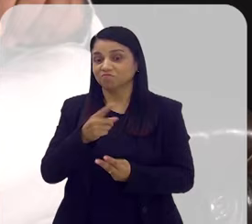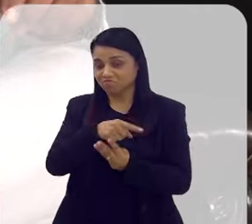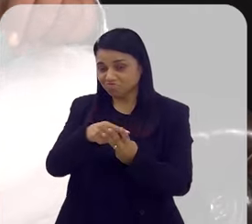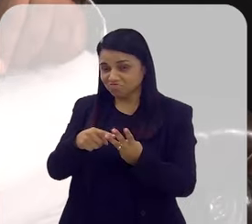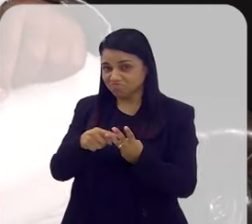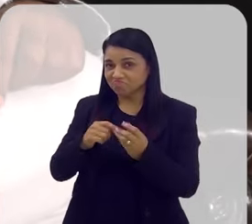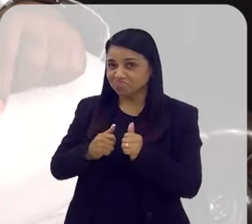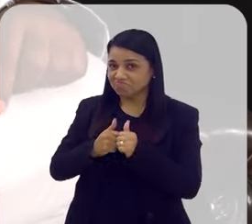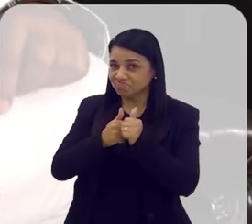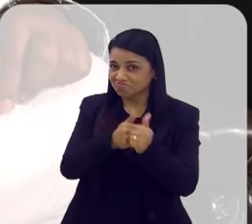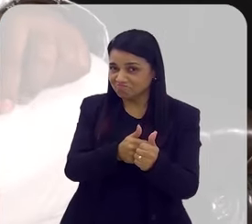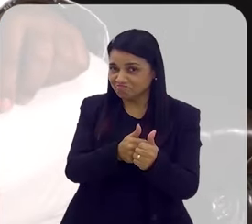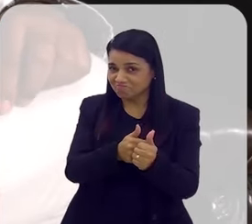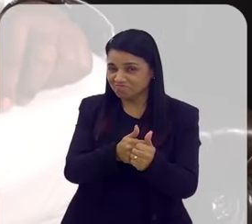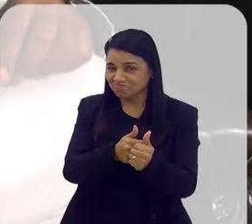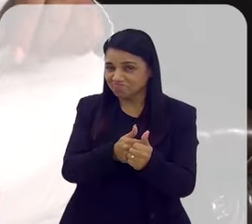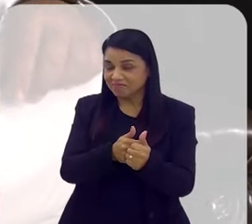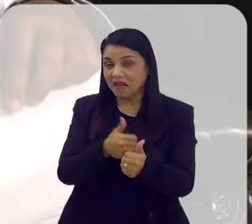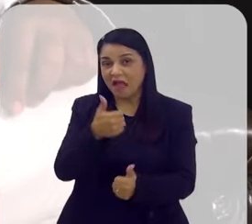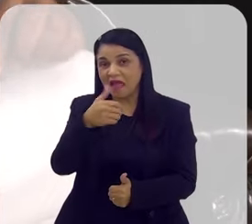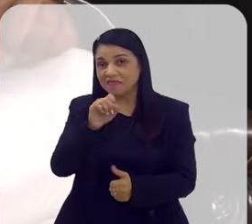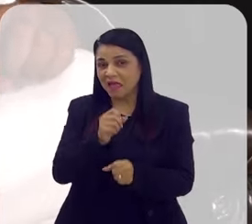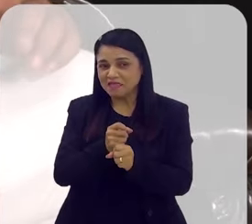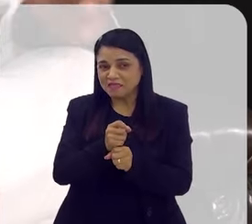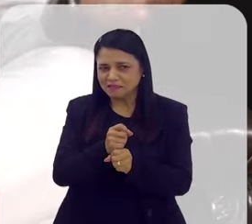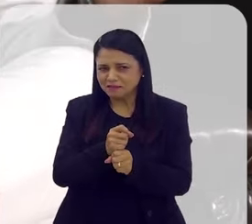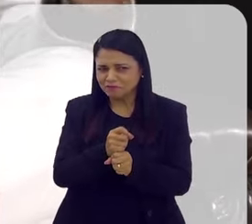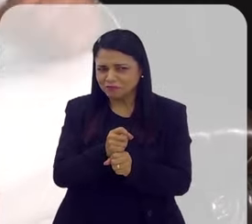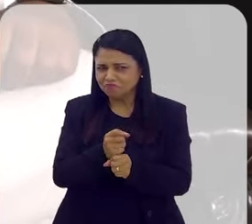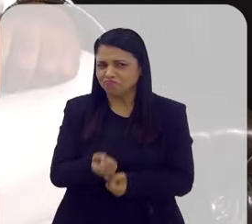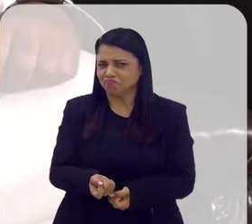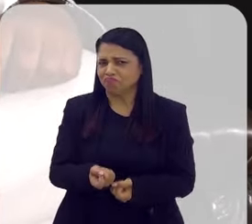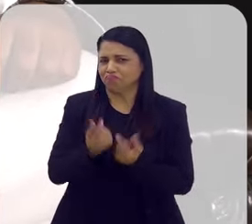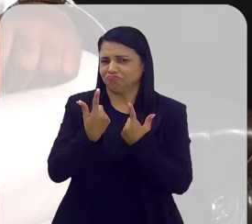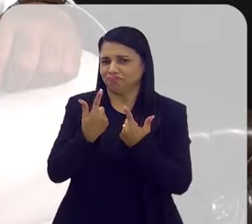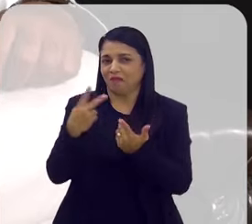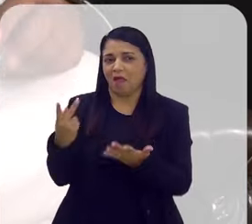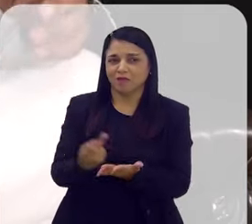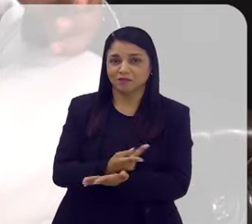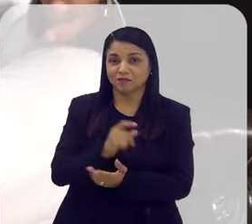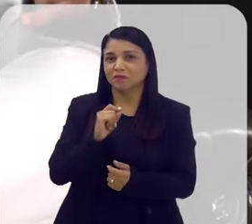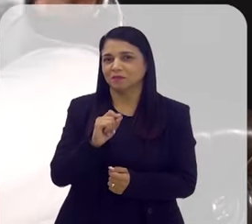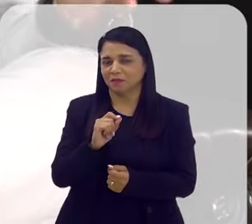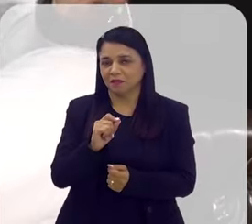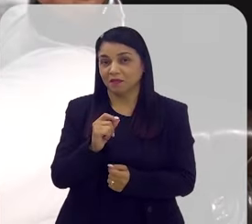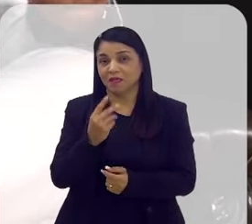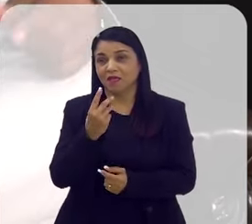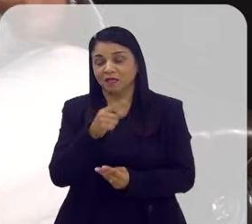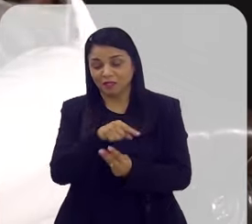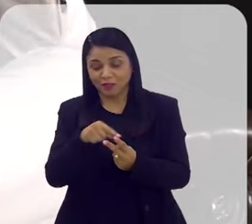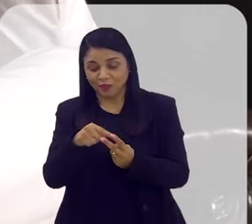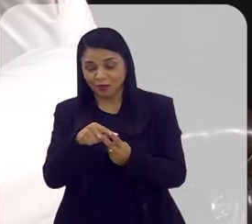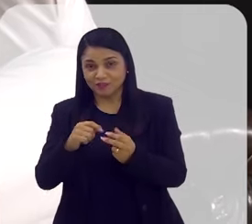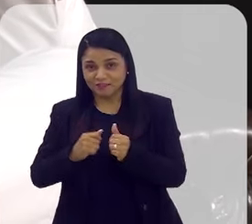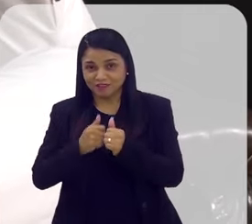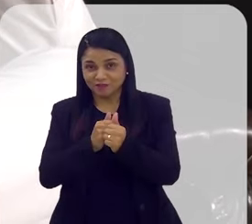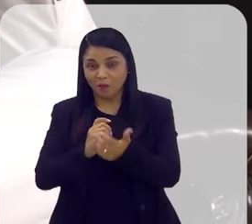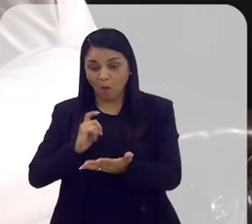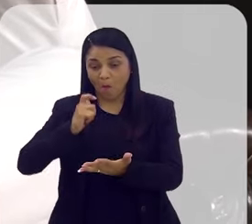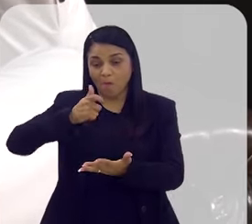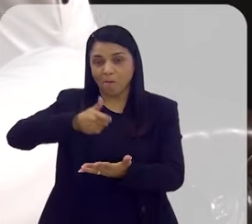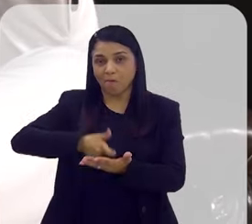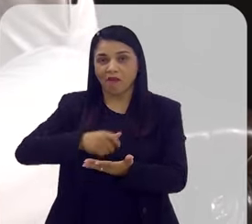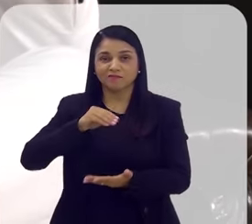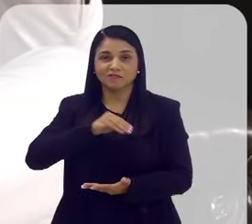Deus. Senhor, eu tenho 3 seguidores no YouTube há 10 anos. O que está acontecendo? Olha para mim, Senhor. Eu tenho 2